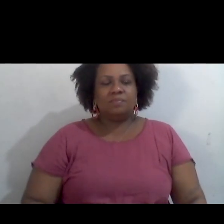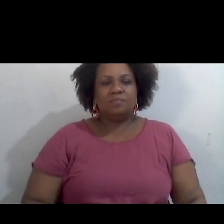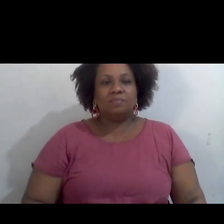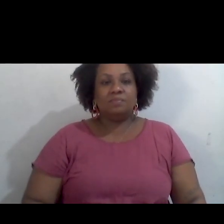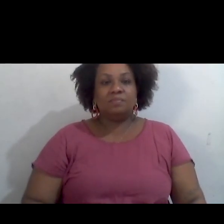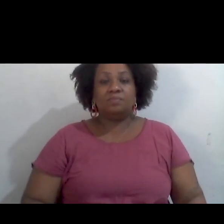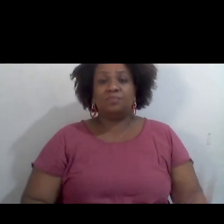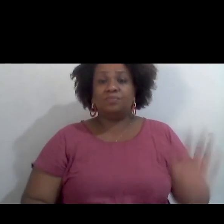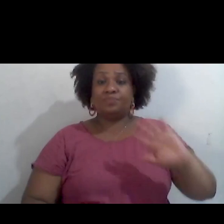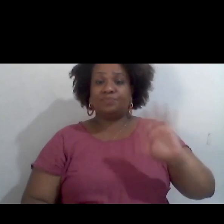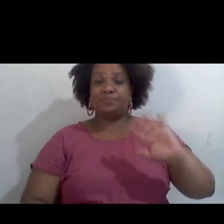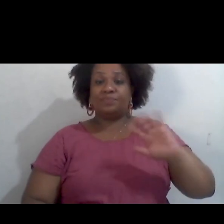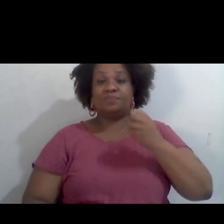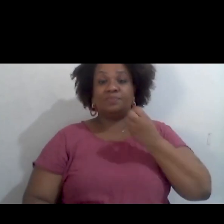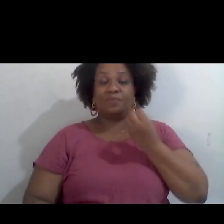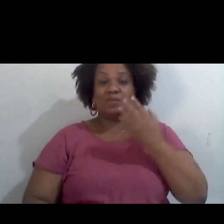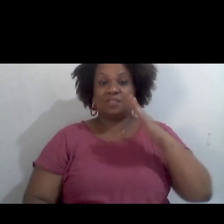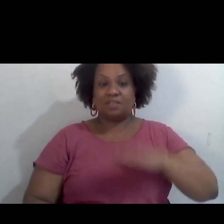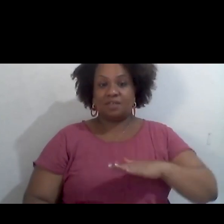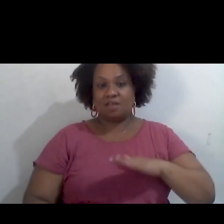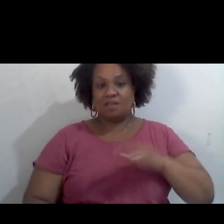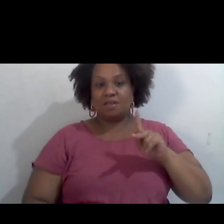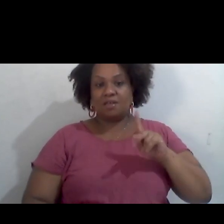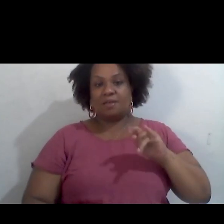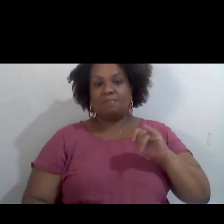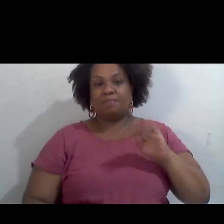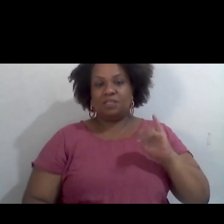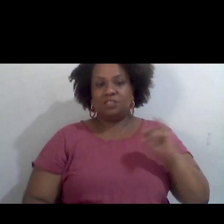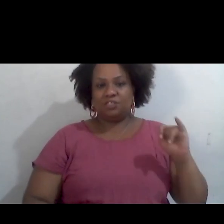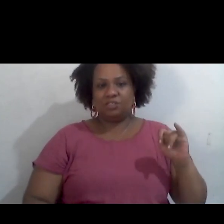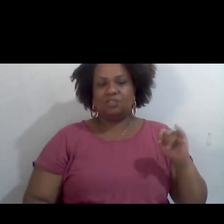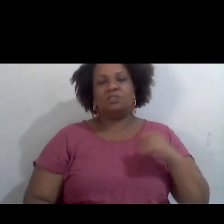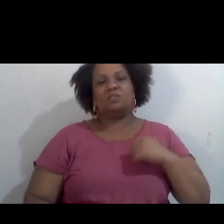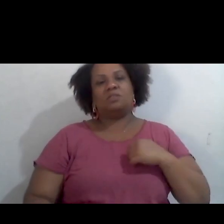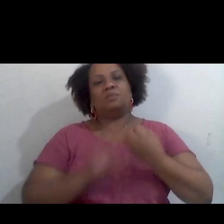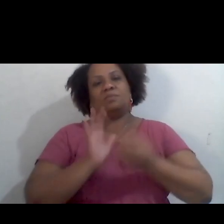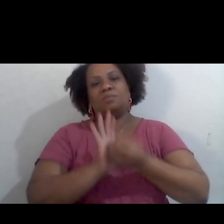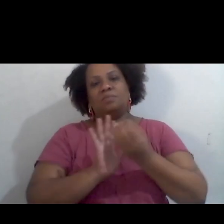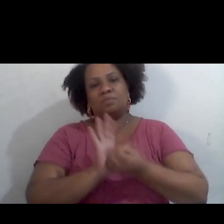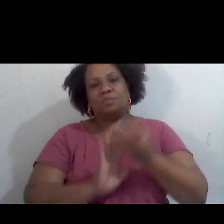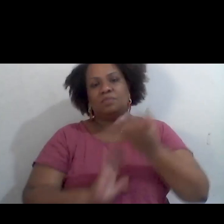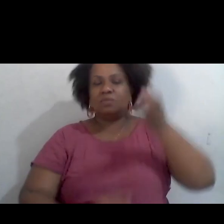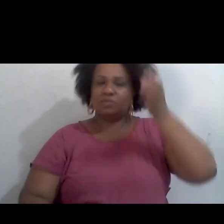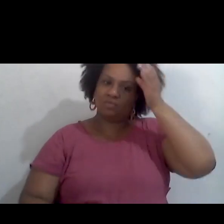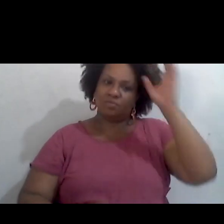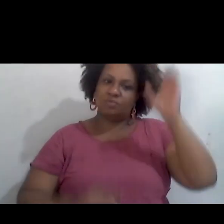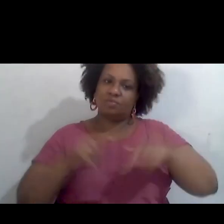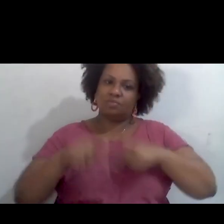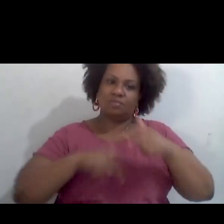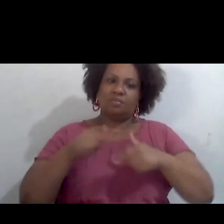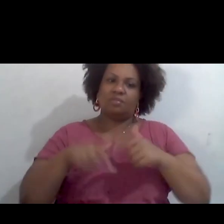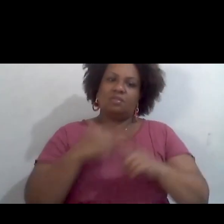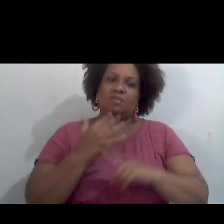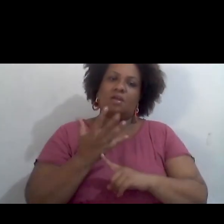Oi, gente, boa tarde. Me chamo Pete Canella, para quem não me conhece, sou produtora cultural, trabalho com arte, na